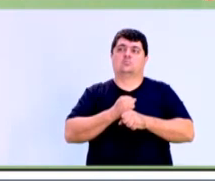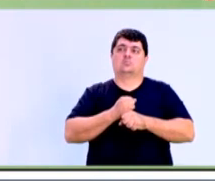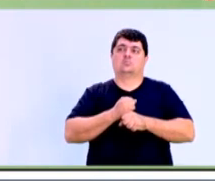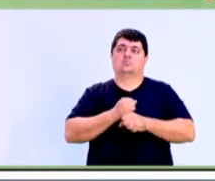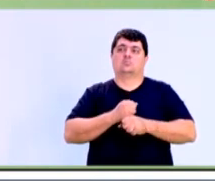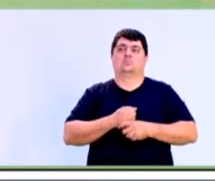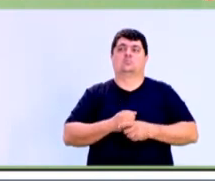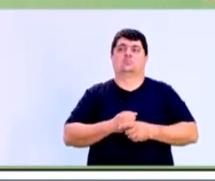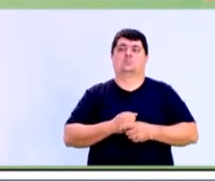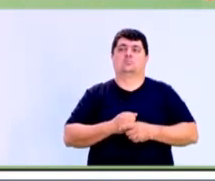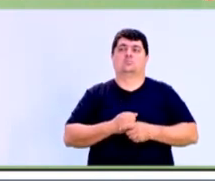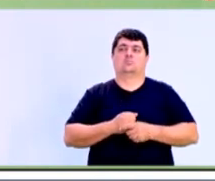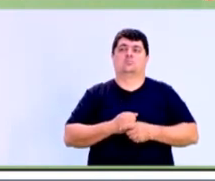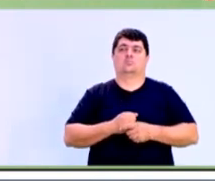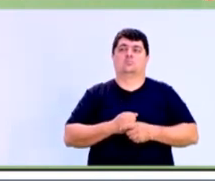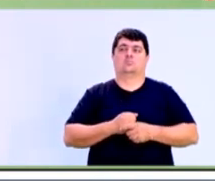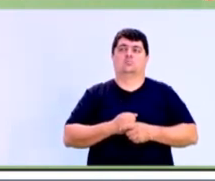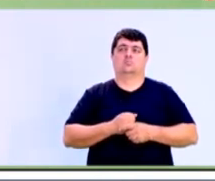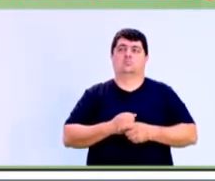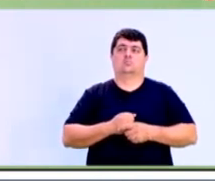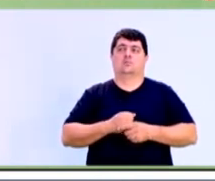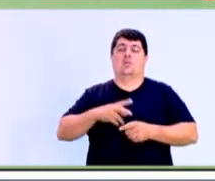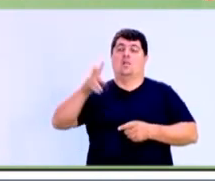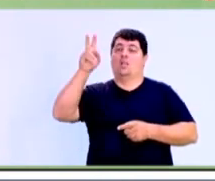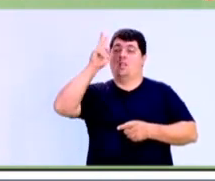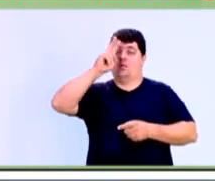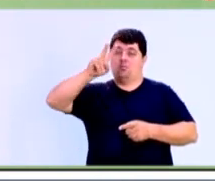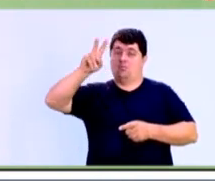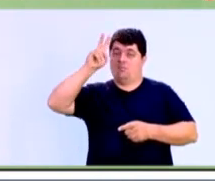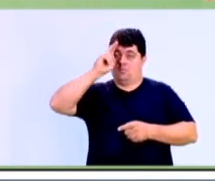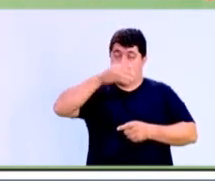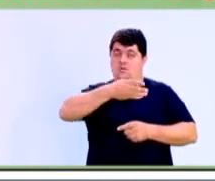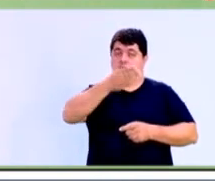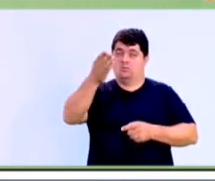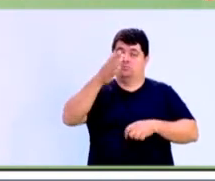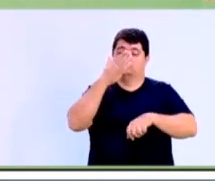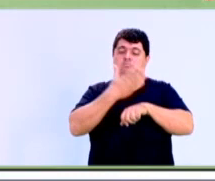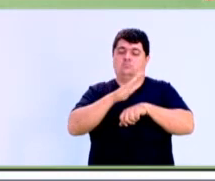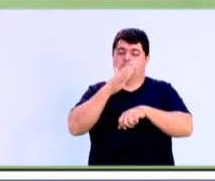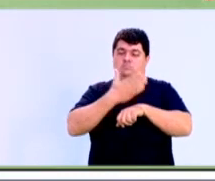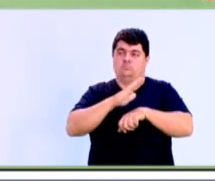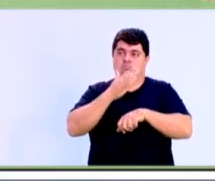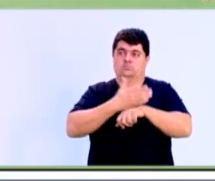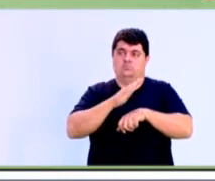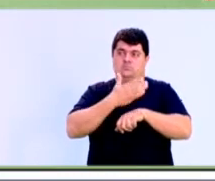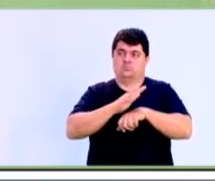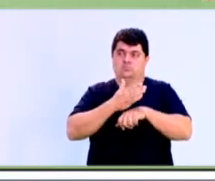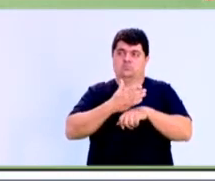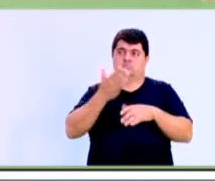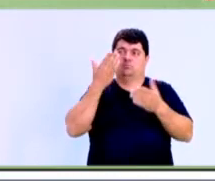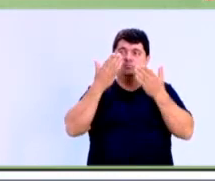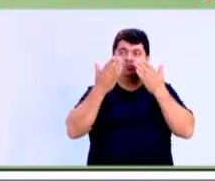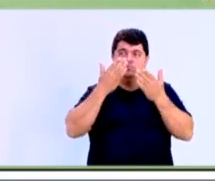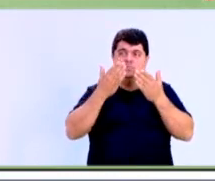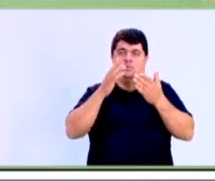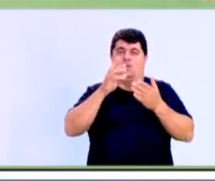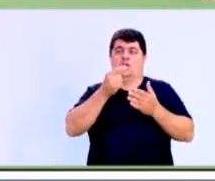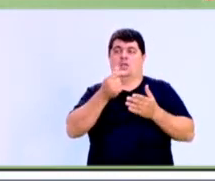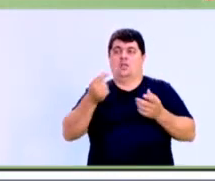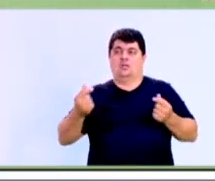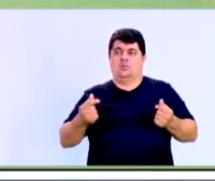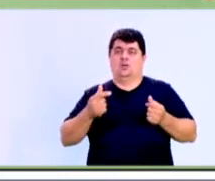aparecer. Só fazer um grande lembrete, né? Que a tarefa elaboração e análise dos índices de